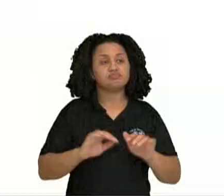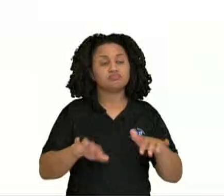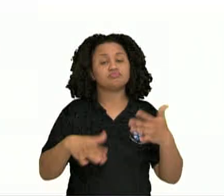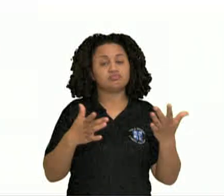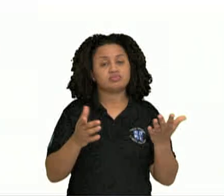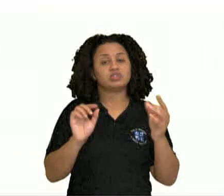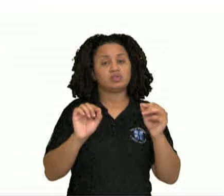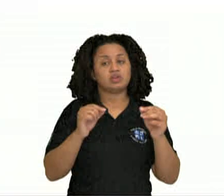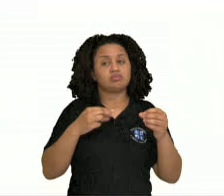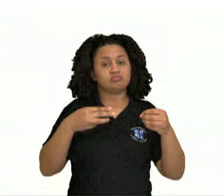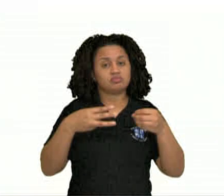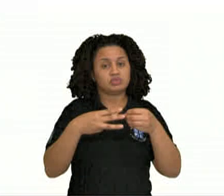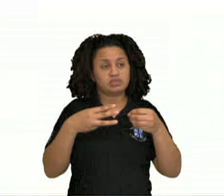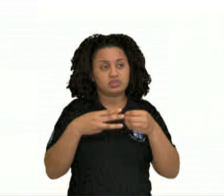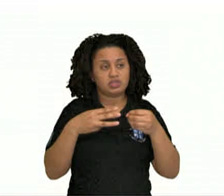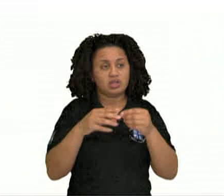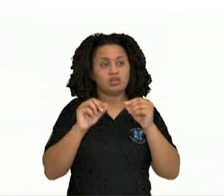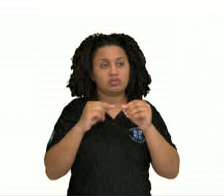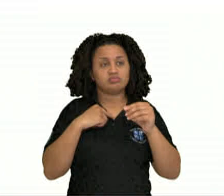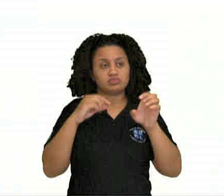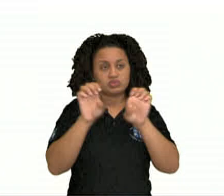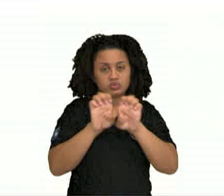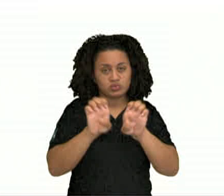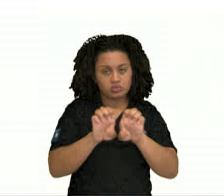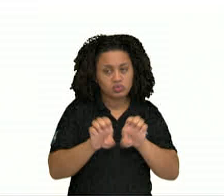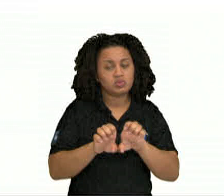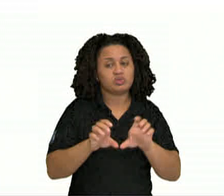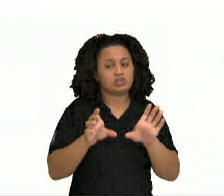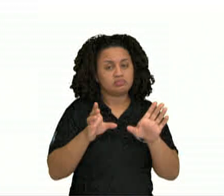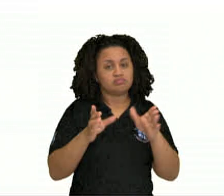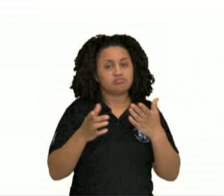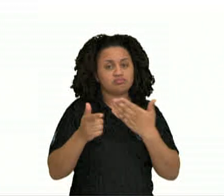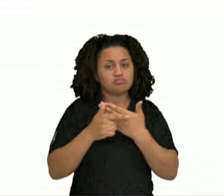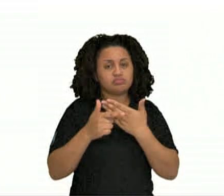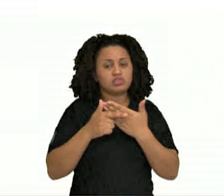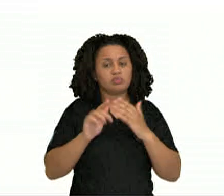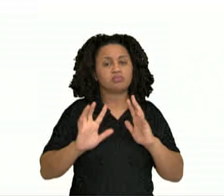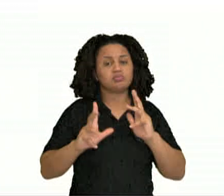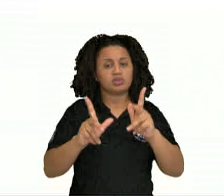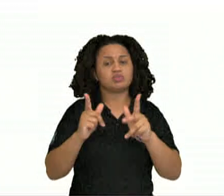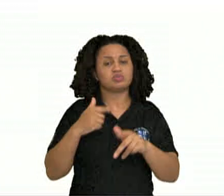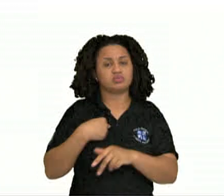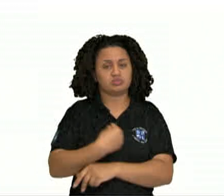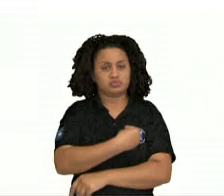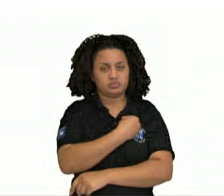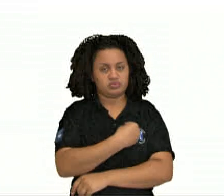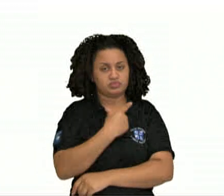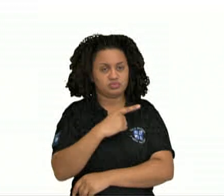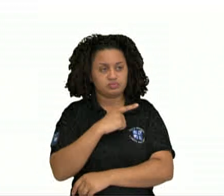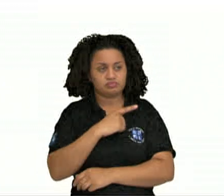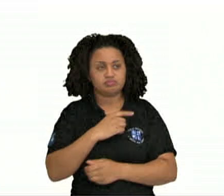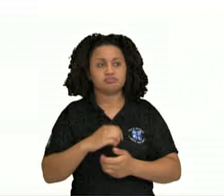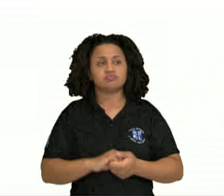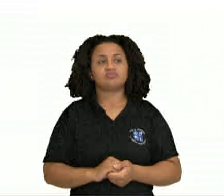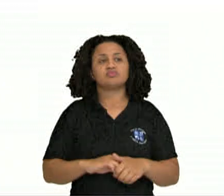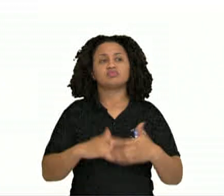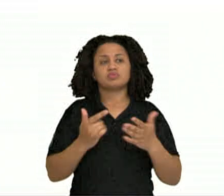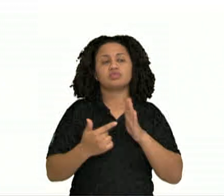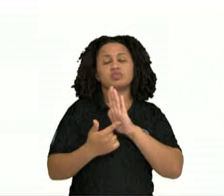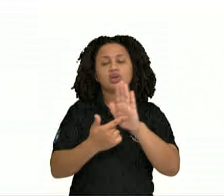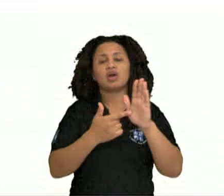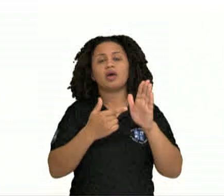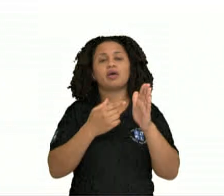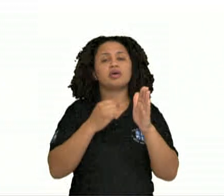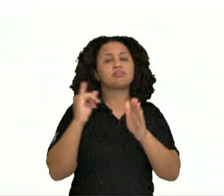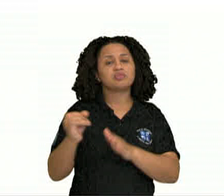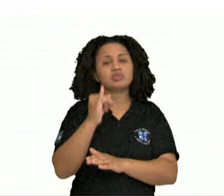a célula é a unidade estrutural e funcional dos seres vivos Ok e apresenta como partes fundamentais